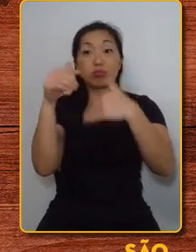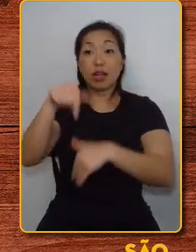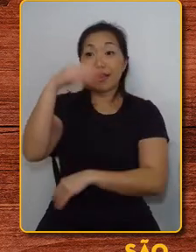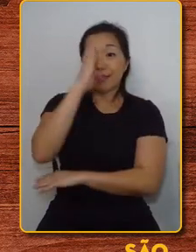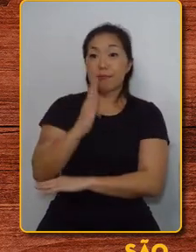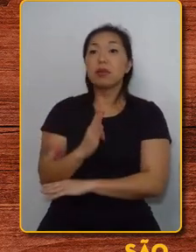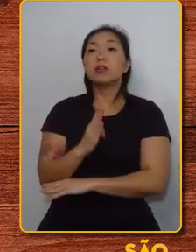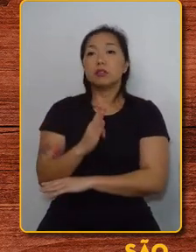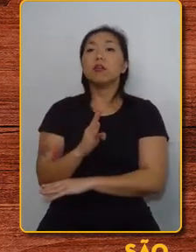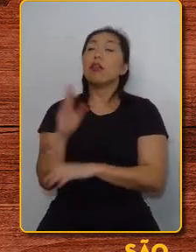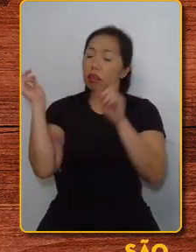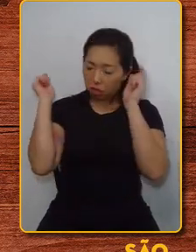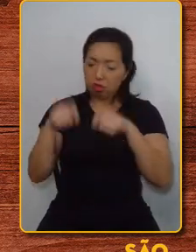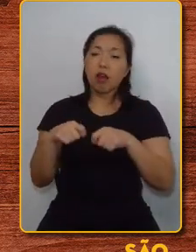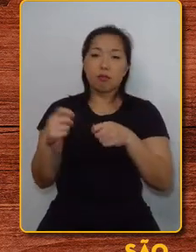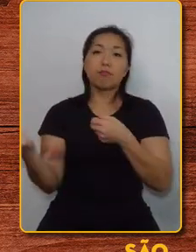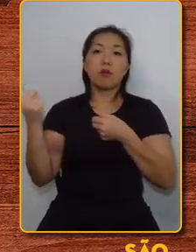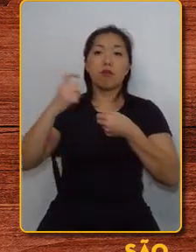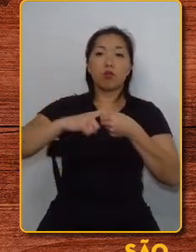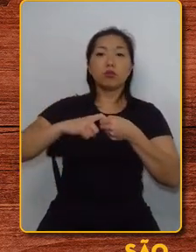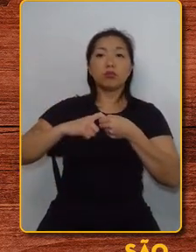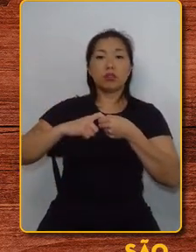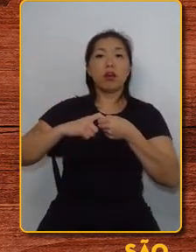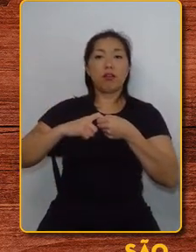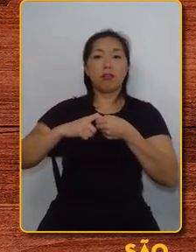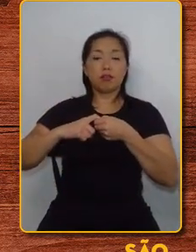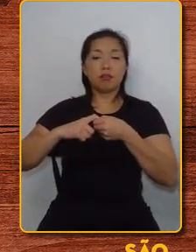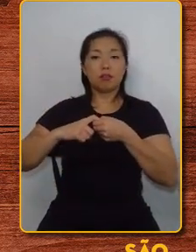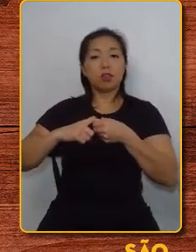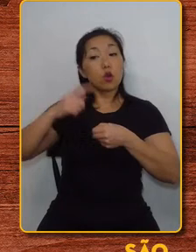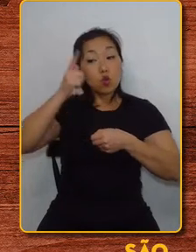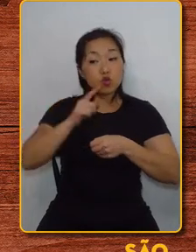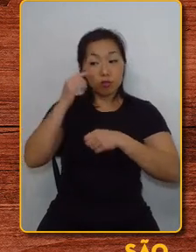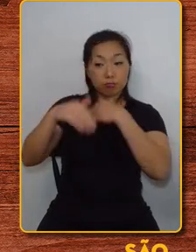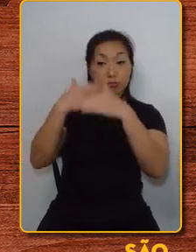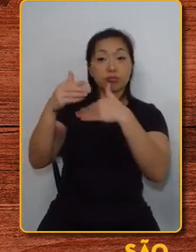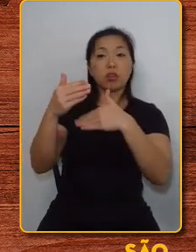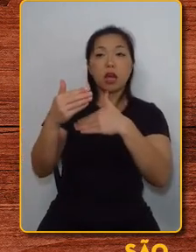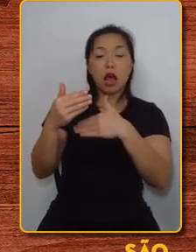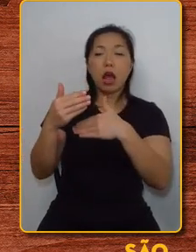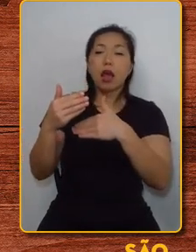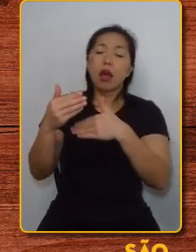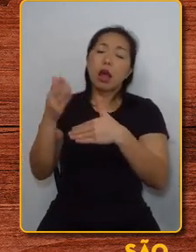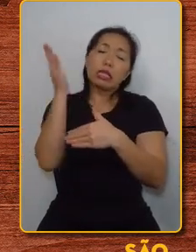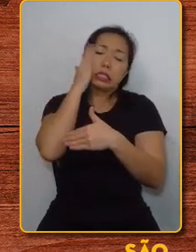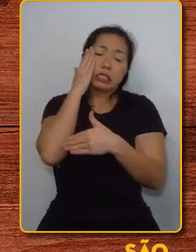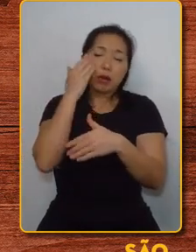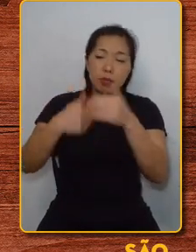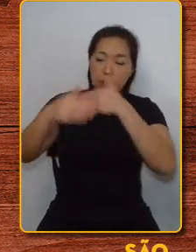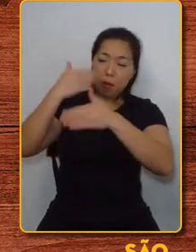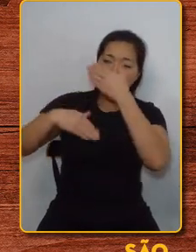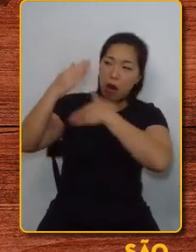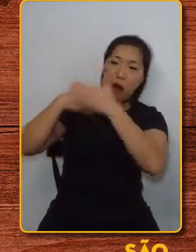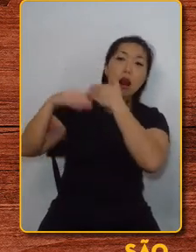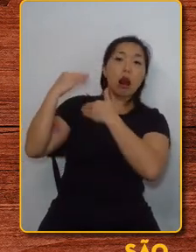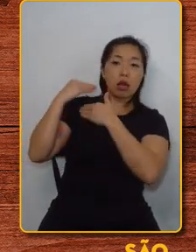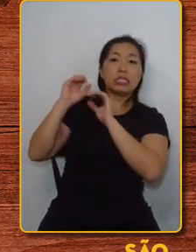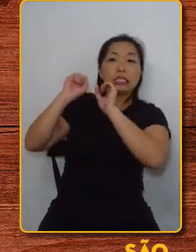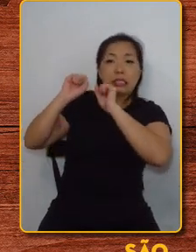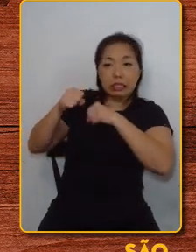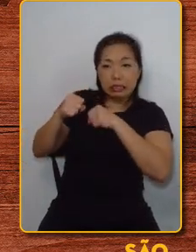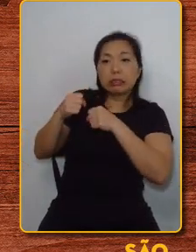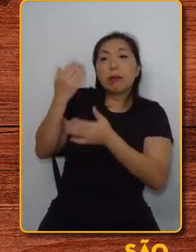de retomar esse processo muito rapidamente. Apesar de ter perdido, de ter um retrocesso grande e ter perdido um conjunto de